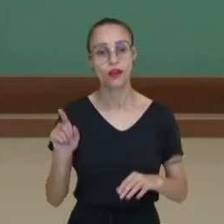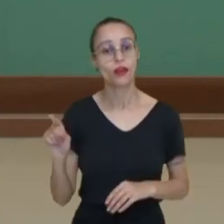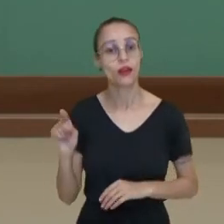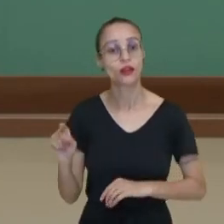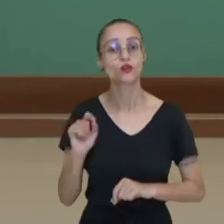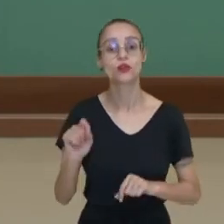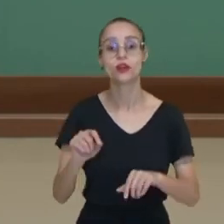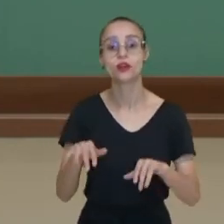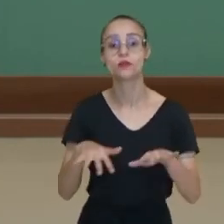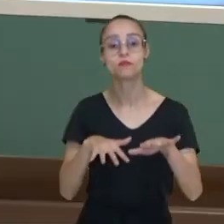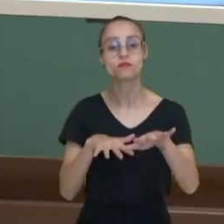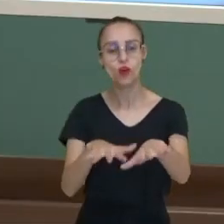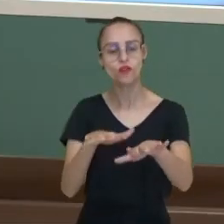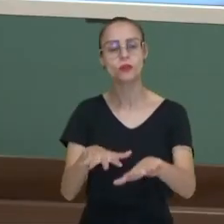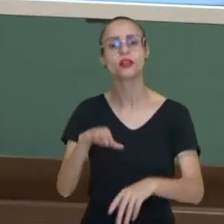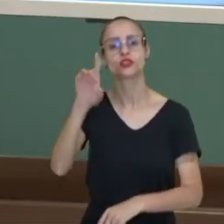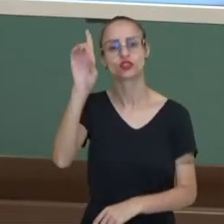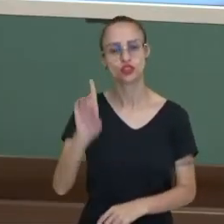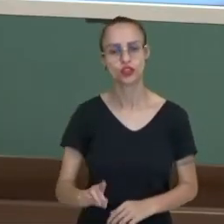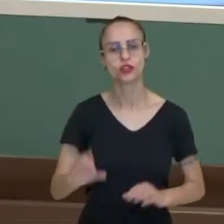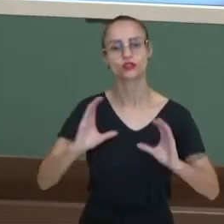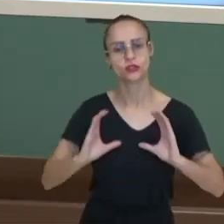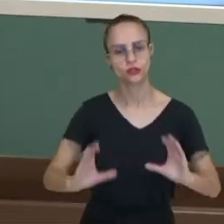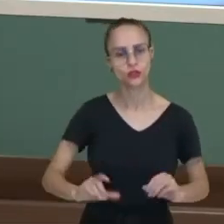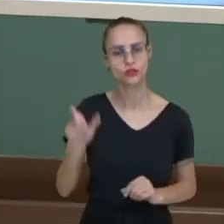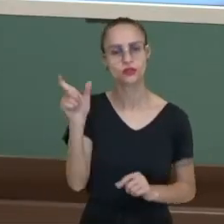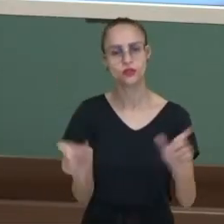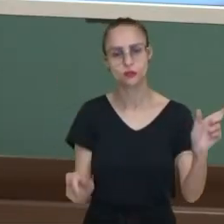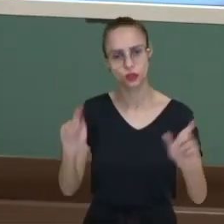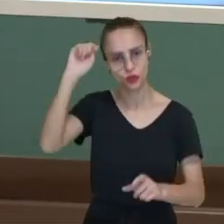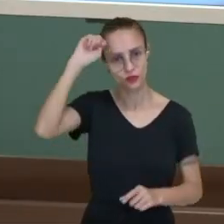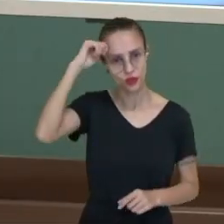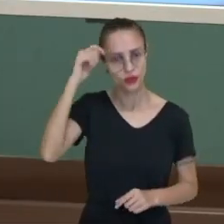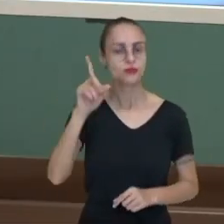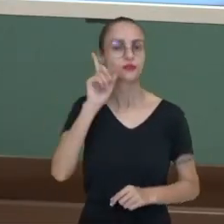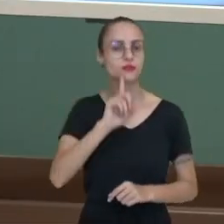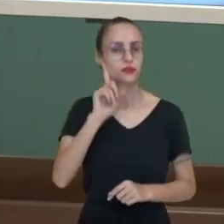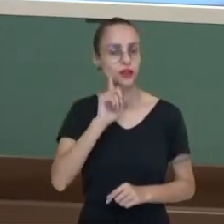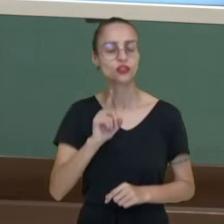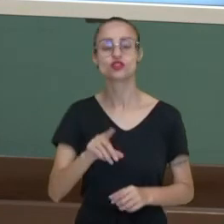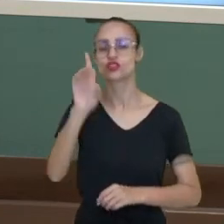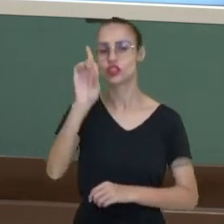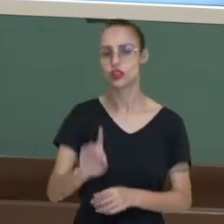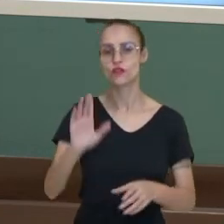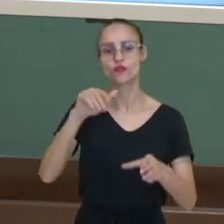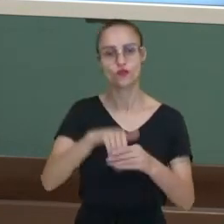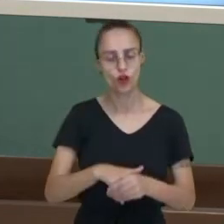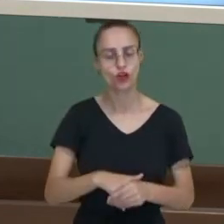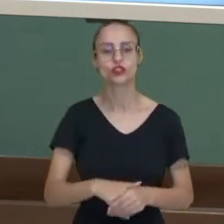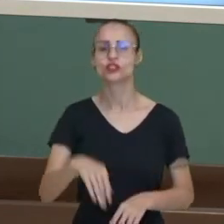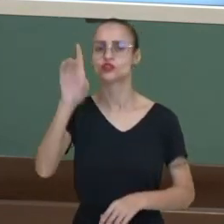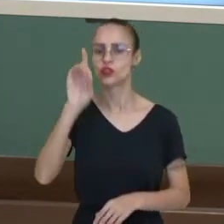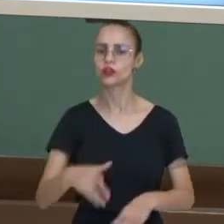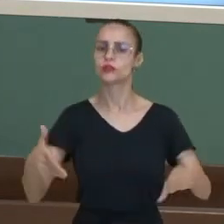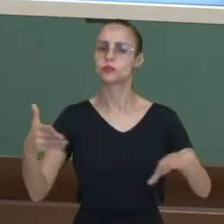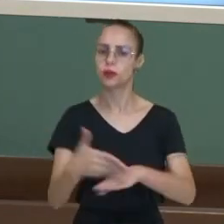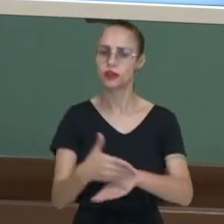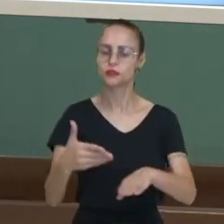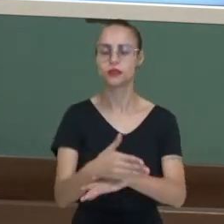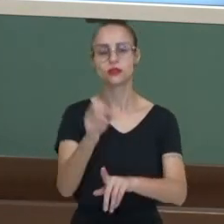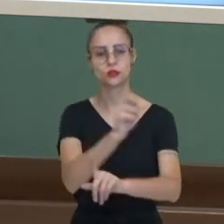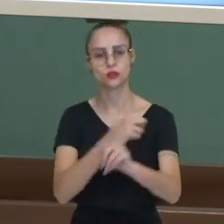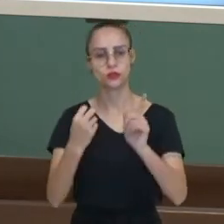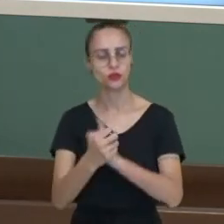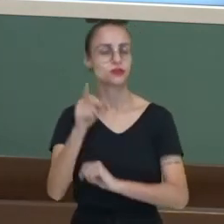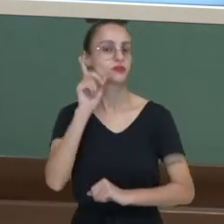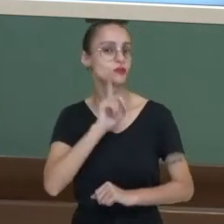King, o movimento da luta pelos direitos civis dos negros nos Estados Unidos, pelo direito ao voto, pelo direito de participação social nos